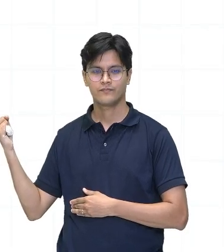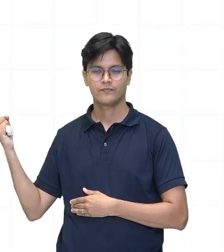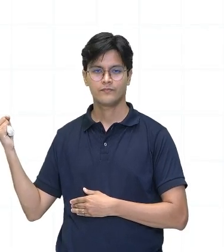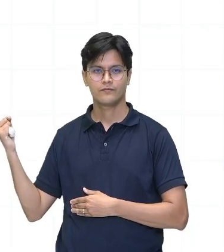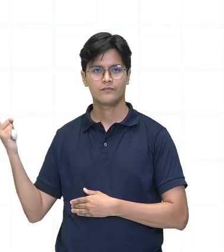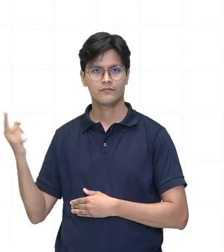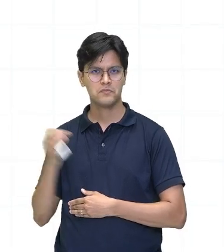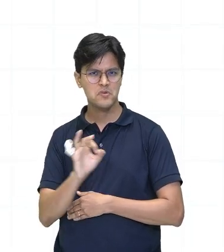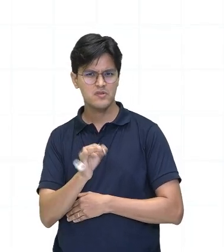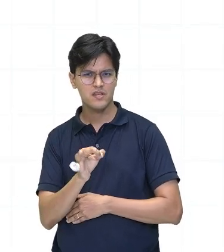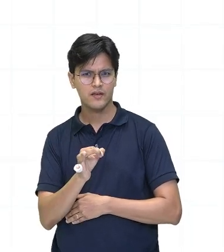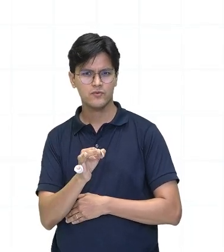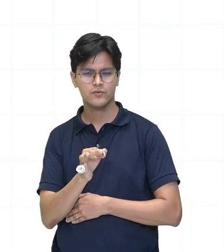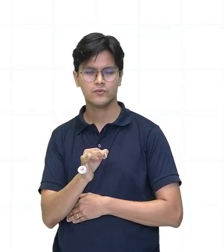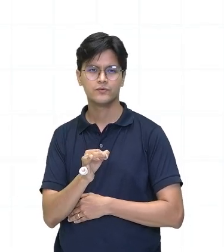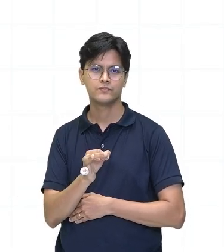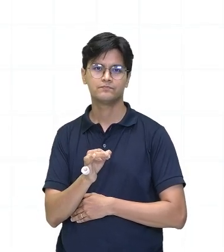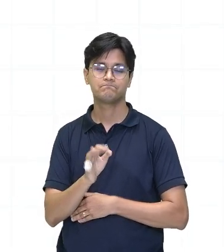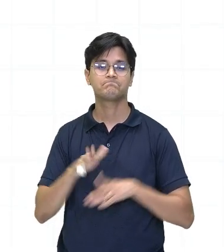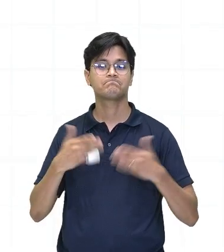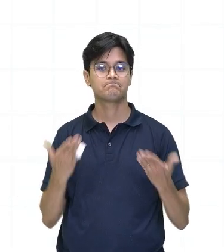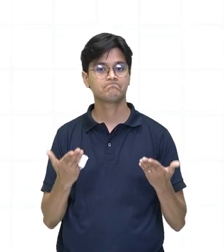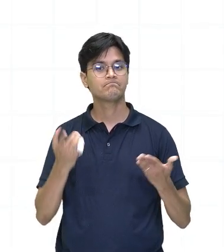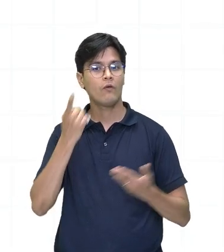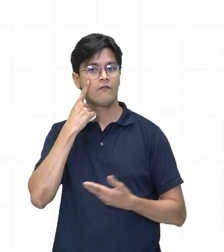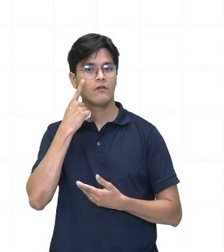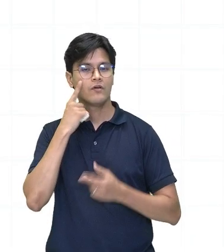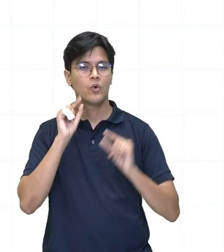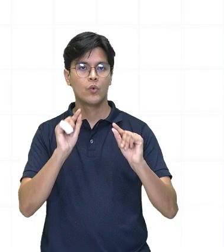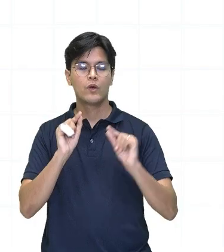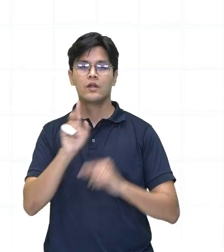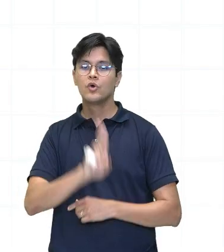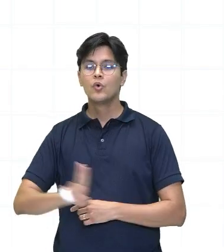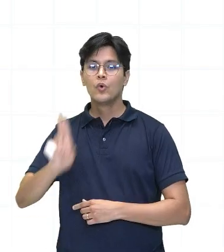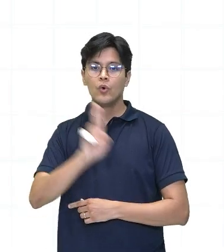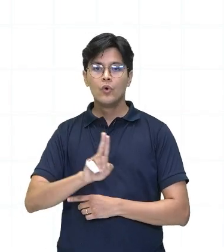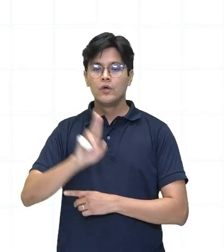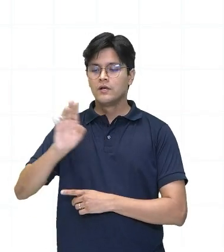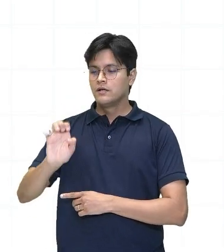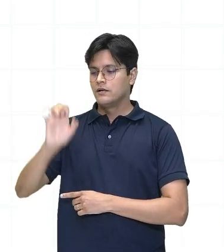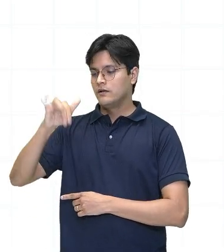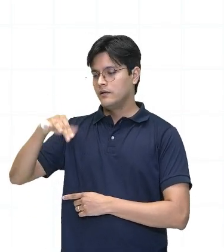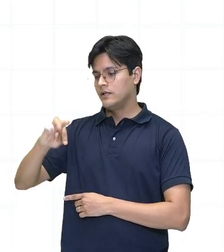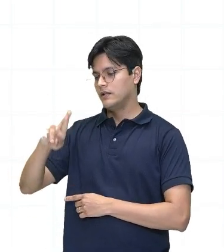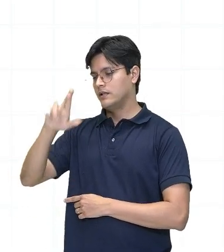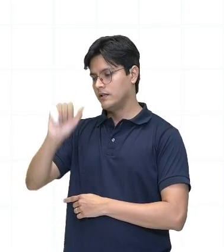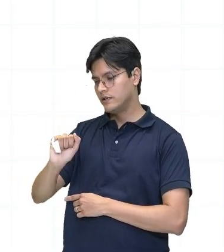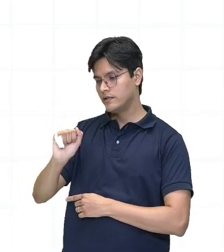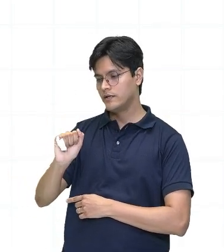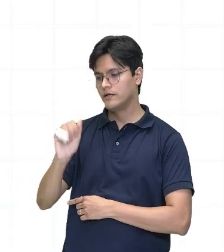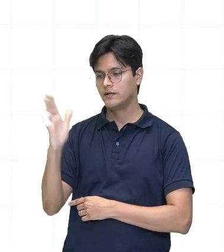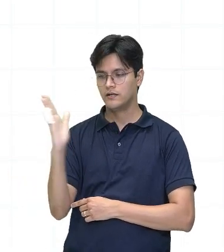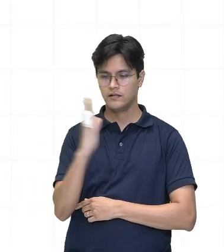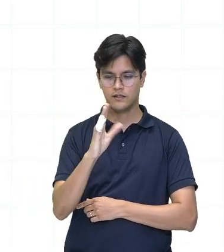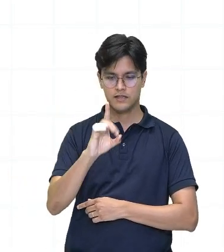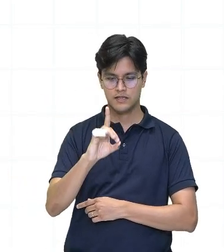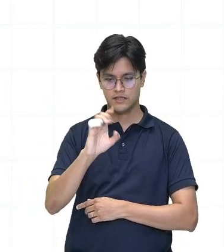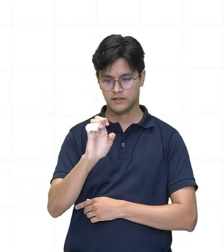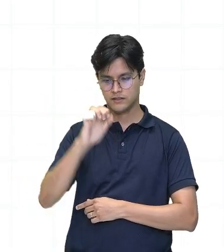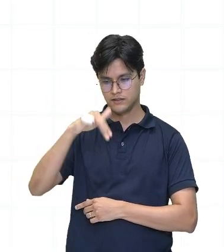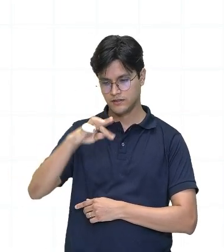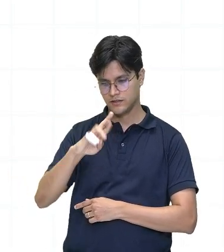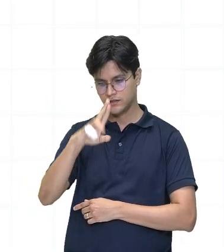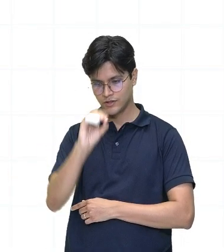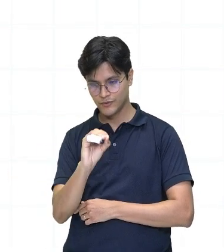dentro agora. Então, veja que quando ela utiliza o entra e o dentro, tá ali acontecendo o